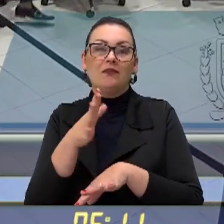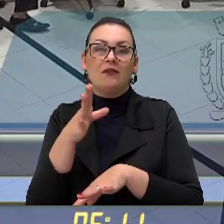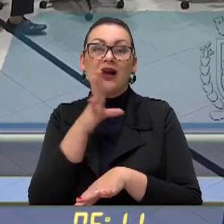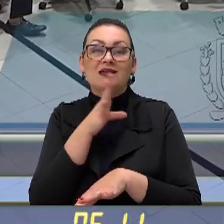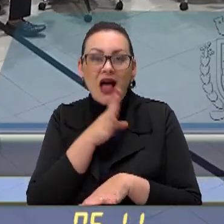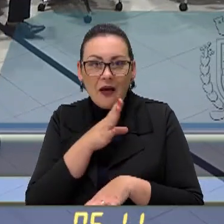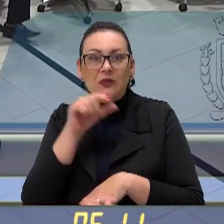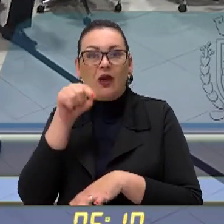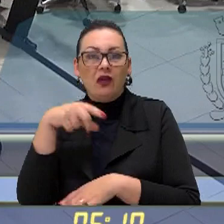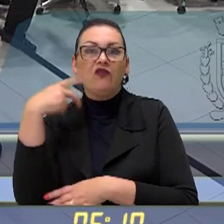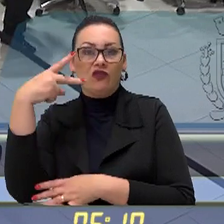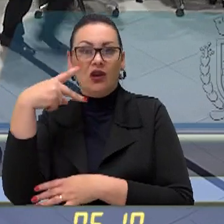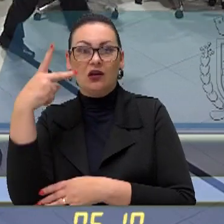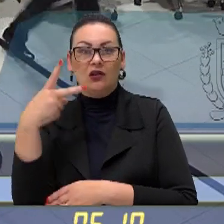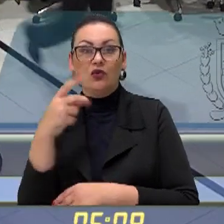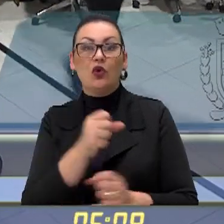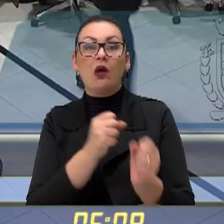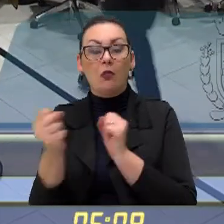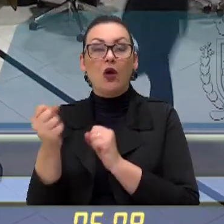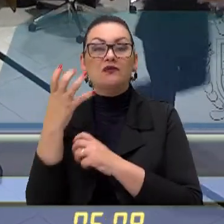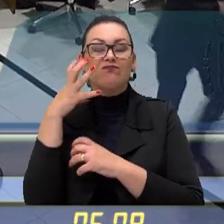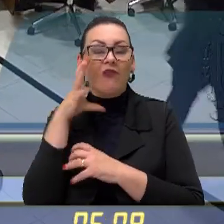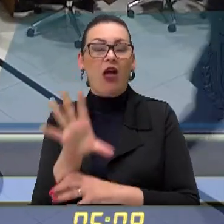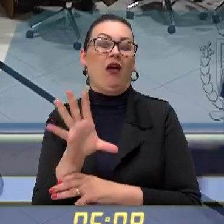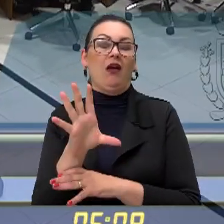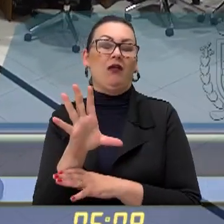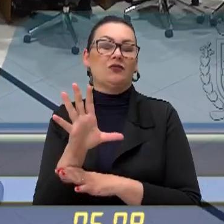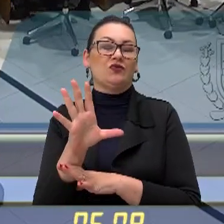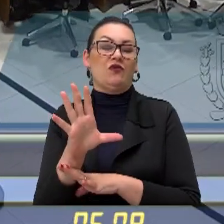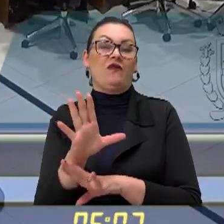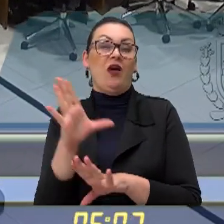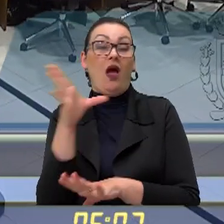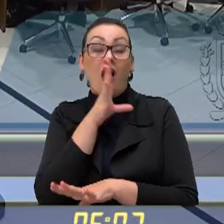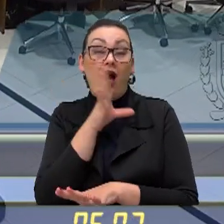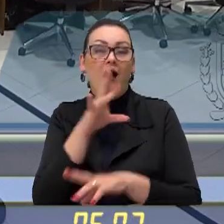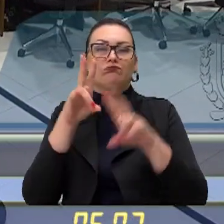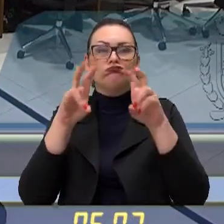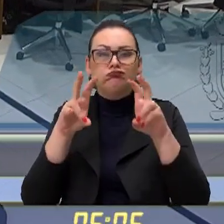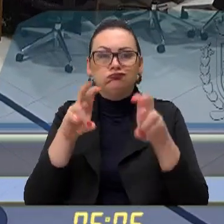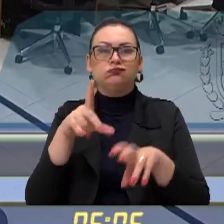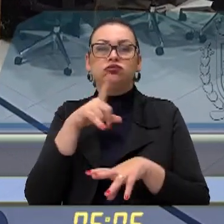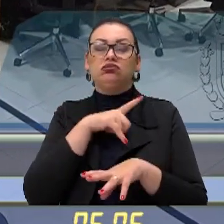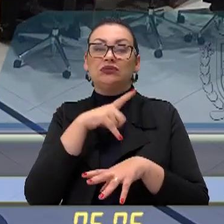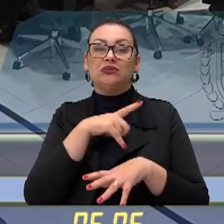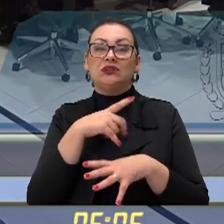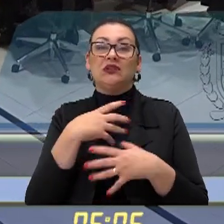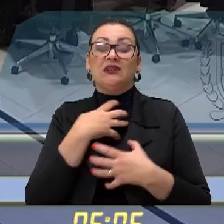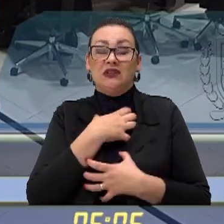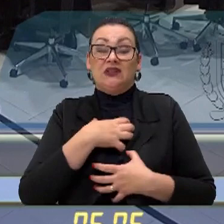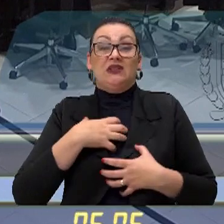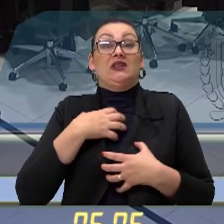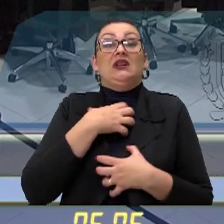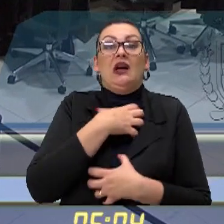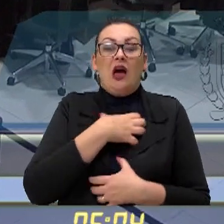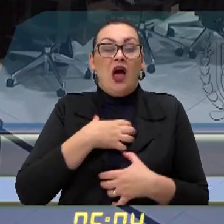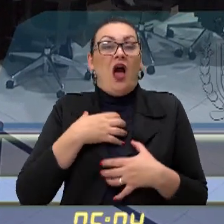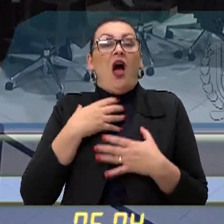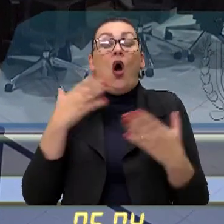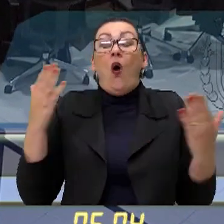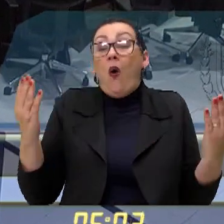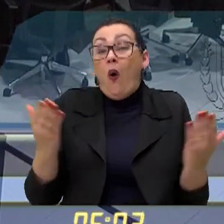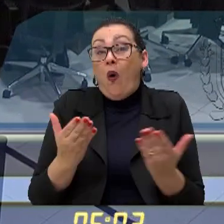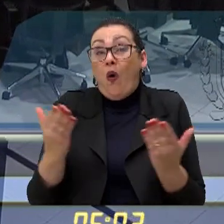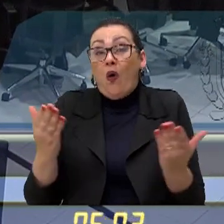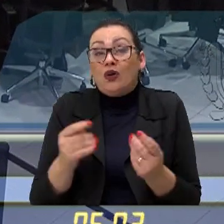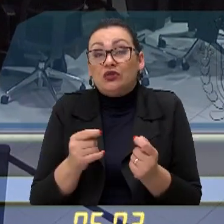parte da Câmara de Vereadores e possa resolver de uma vez por todas essa questão que tem tirado o sono de vocês, que